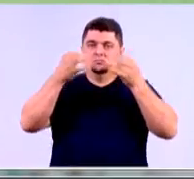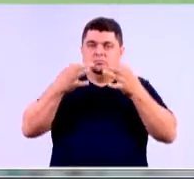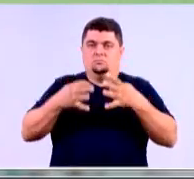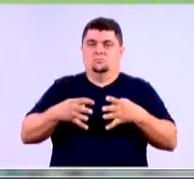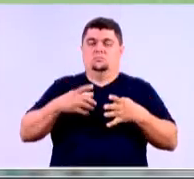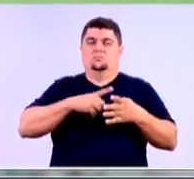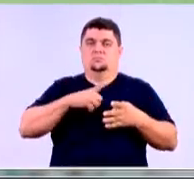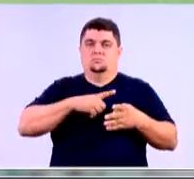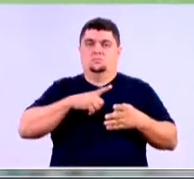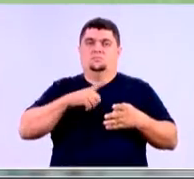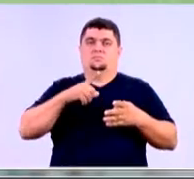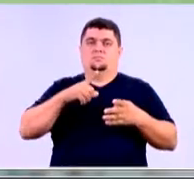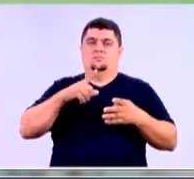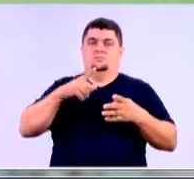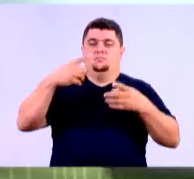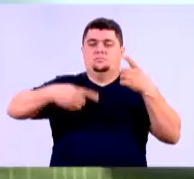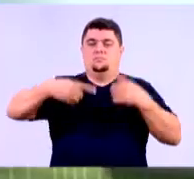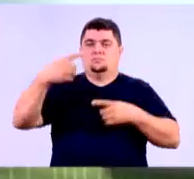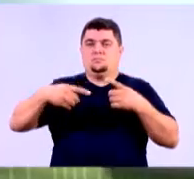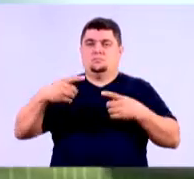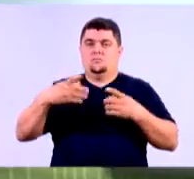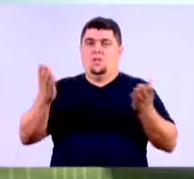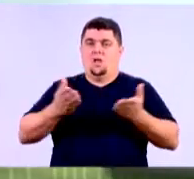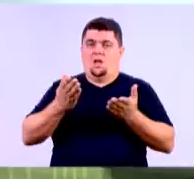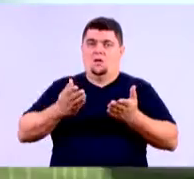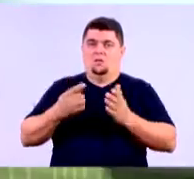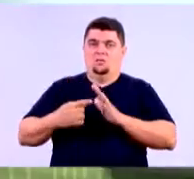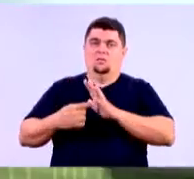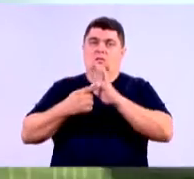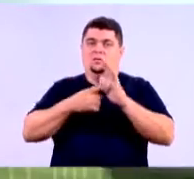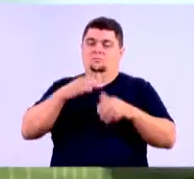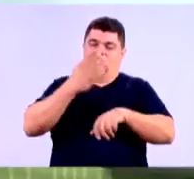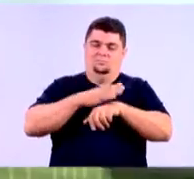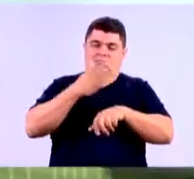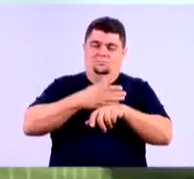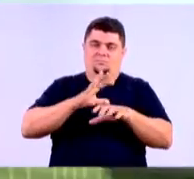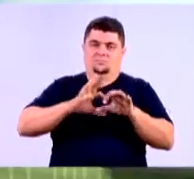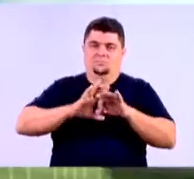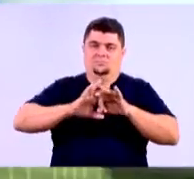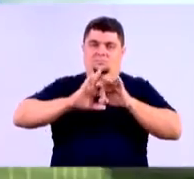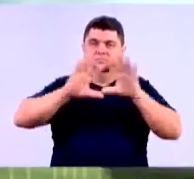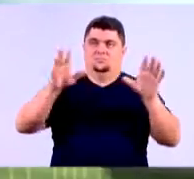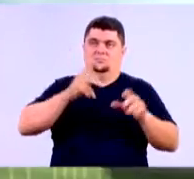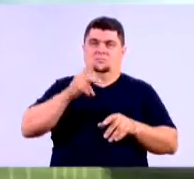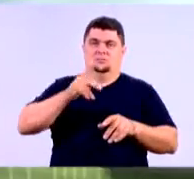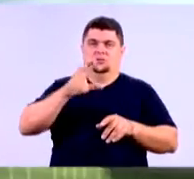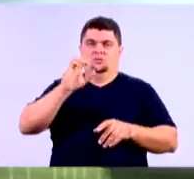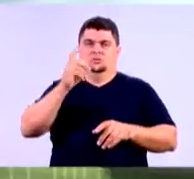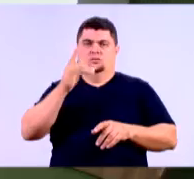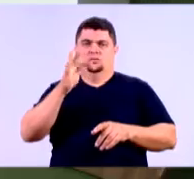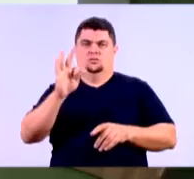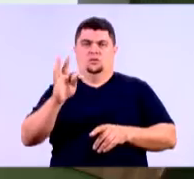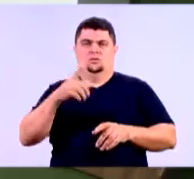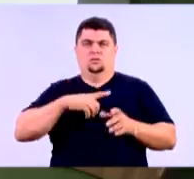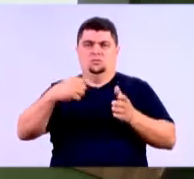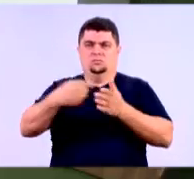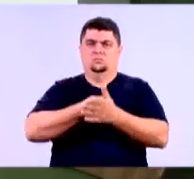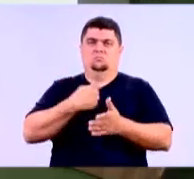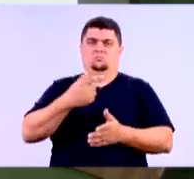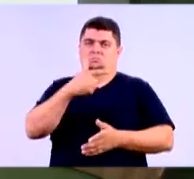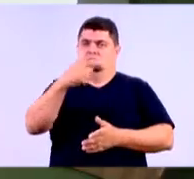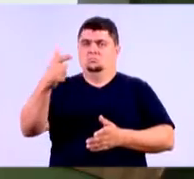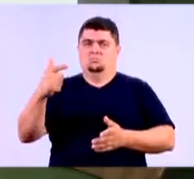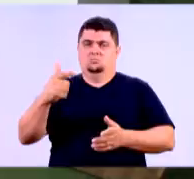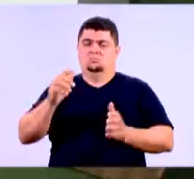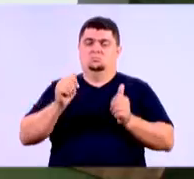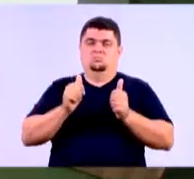A política de crédito. Agora a gente deixa vocês com a atividade de sala. Professor, como está o chat? Alguma pergunta? Não, o pessoal